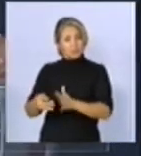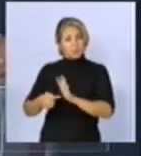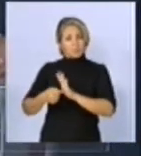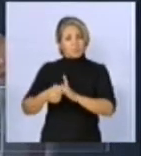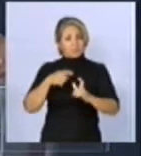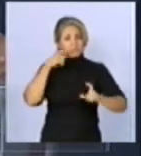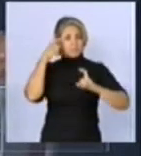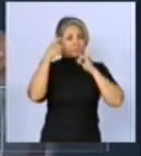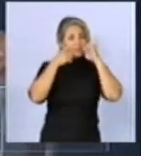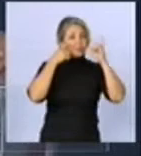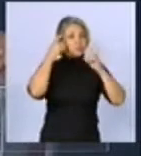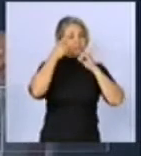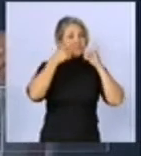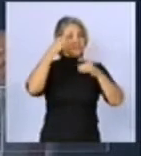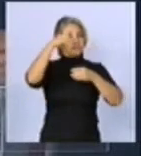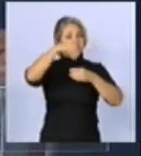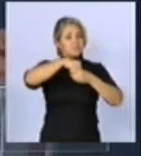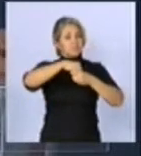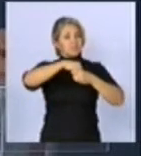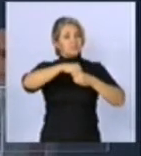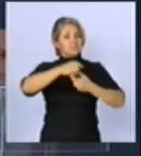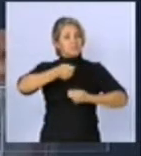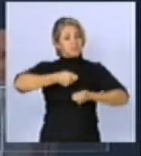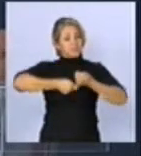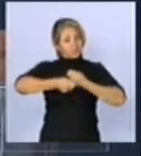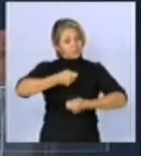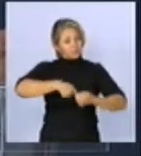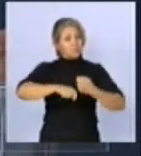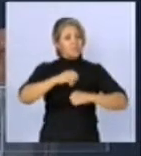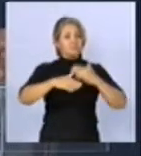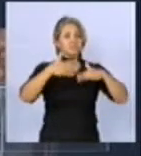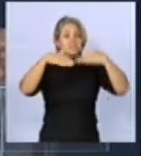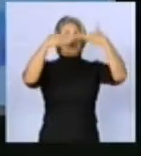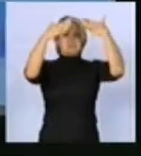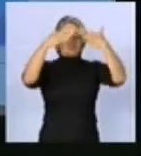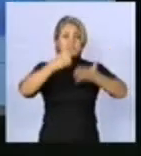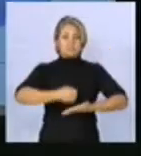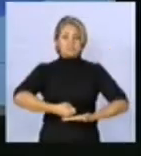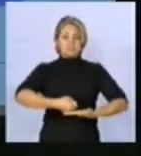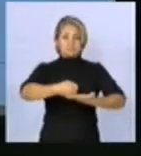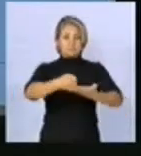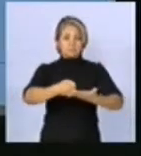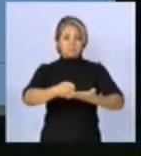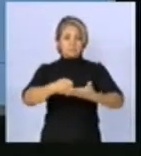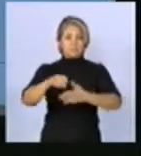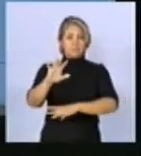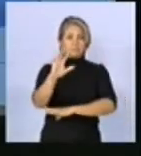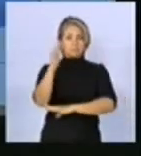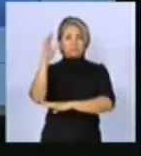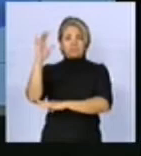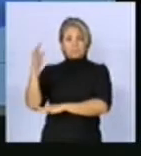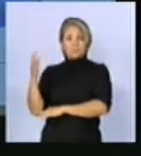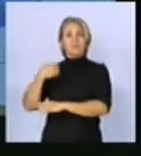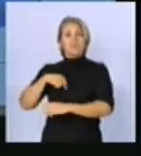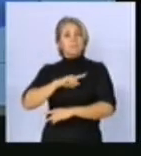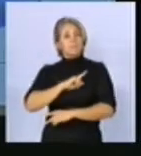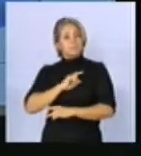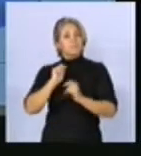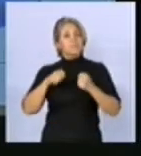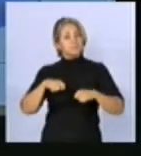preocupação e dentro da dicotomia de desenvolvimento sustentabilidade nos resta buscam o equilíbrio